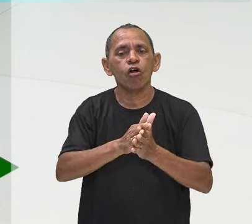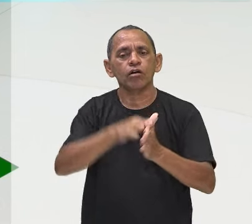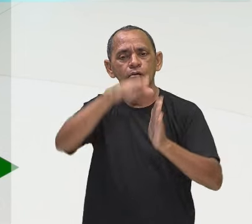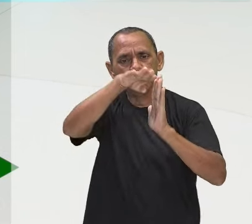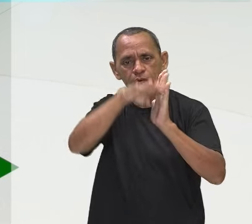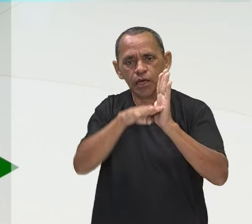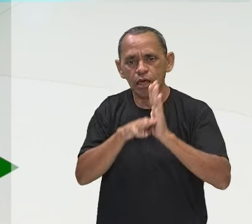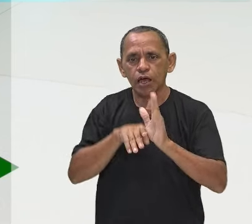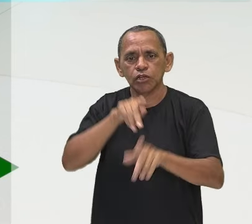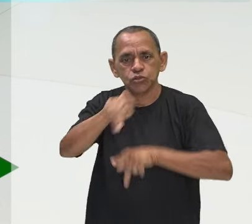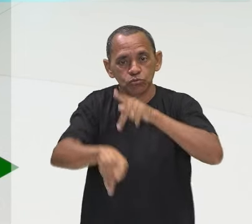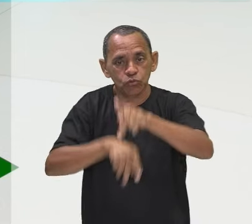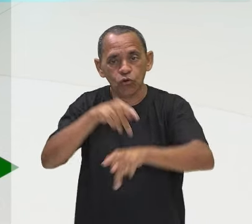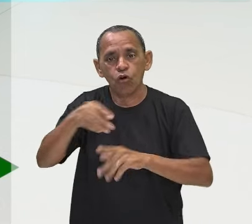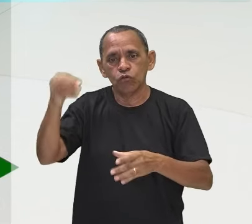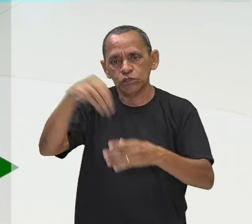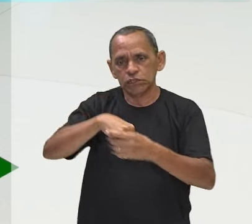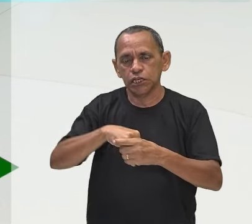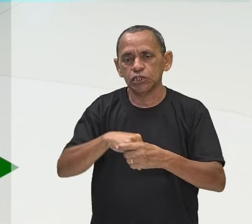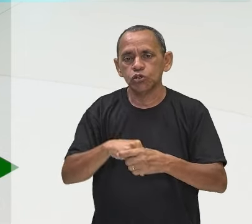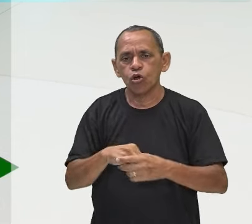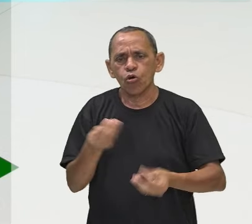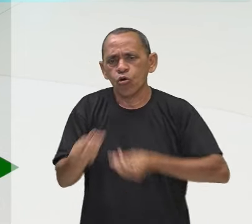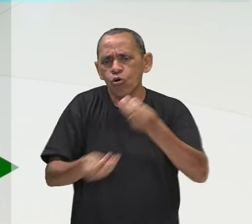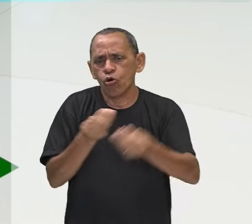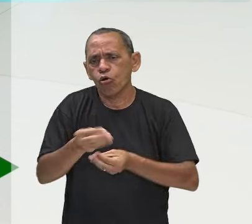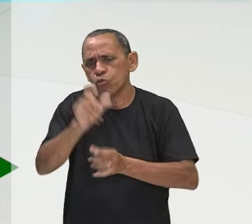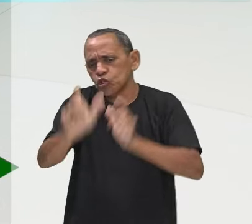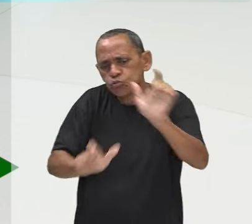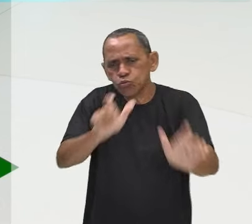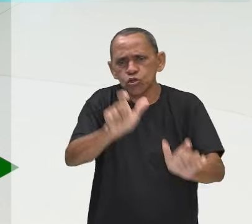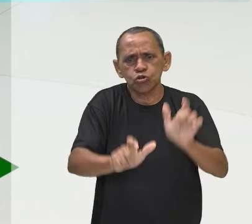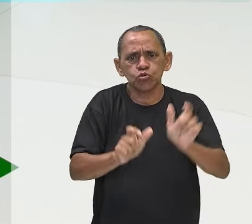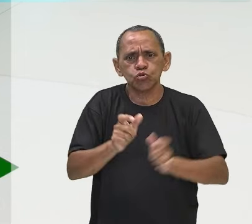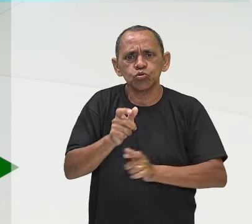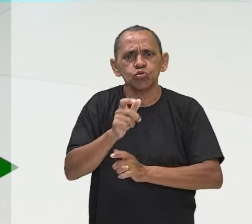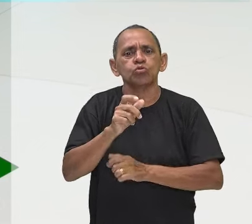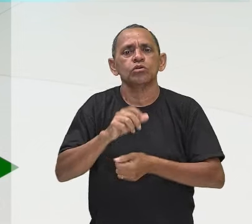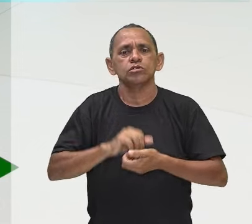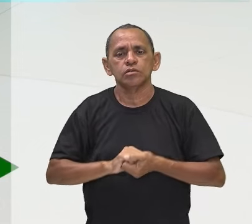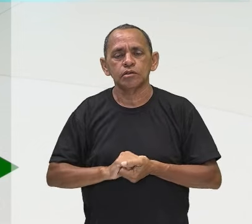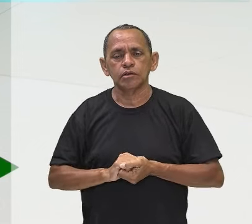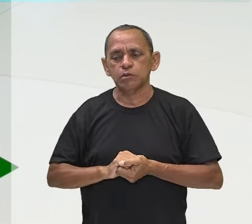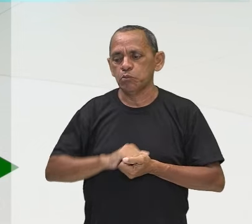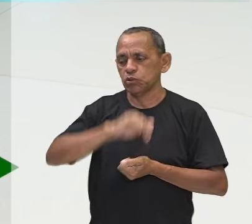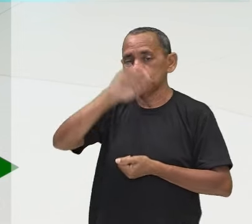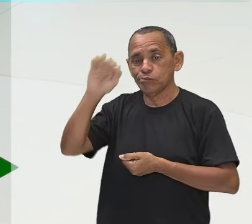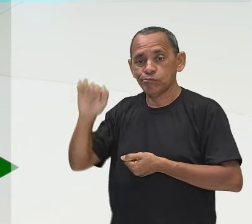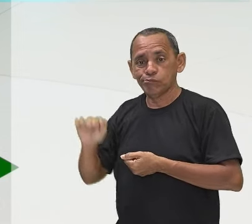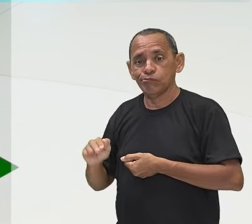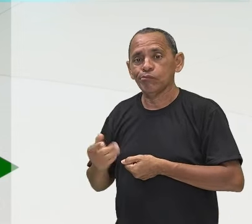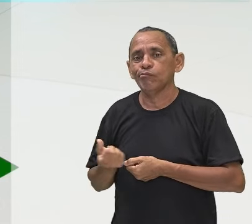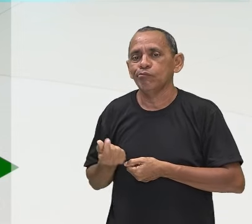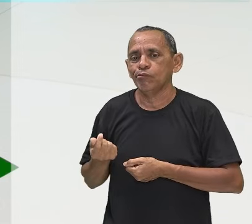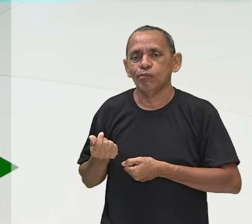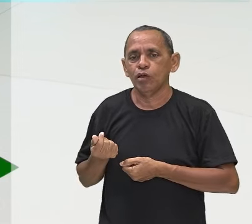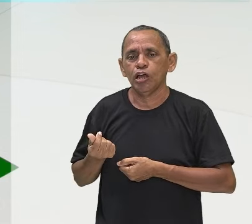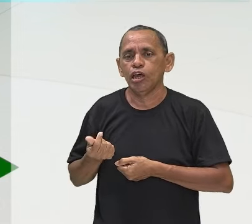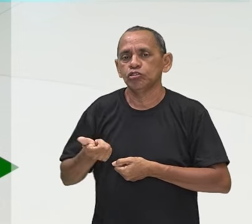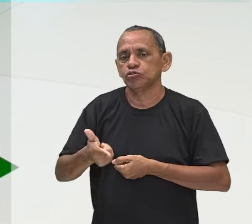As classes como as pessoas chamam hoje, nós chamamos, não é? De baixa renda, em palavras simples. Então, o naturalismo